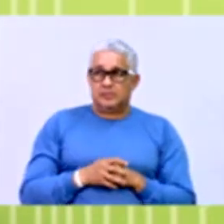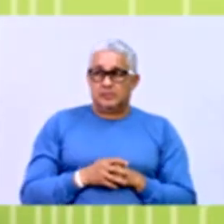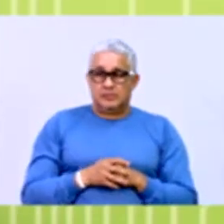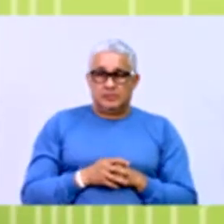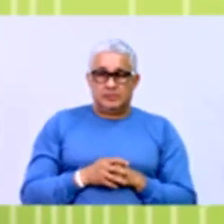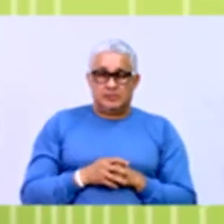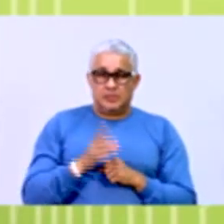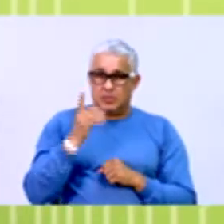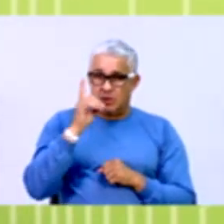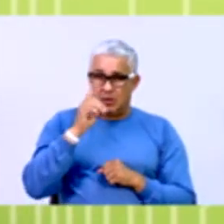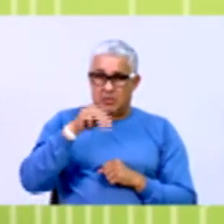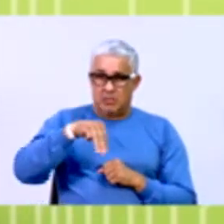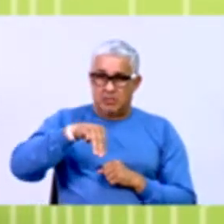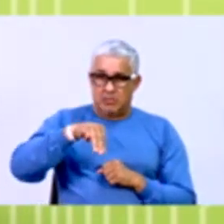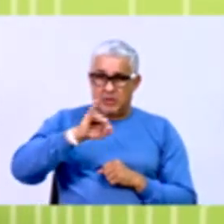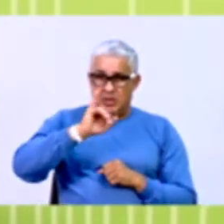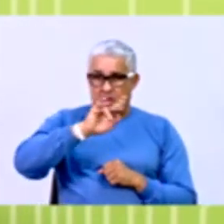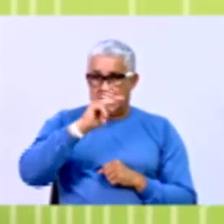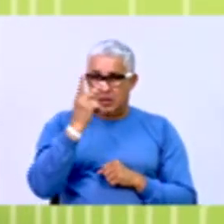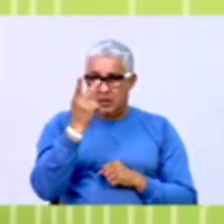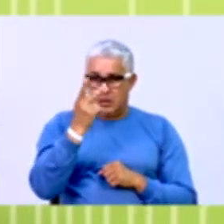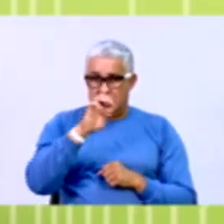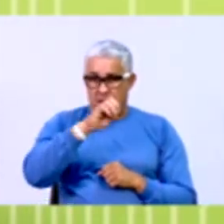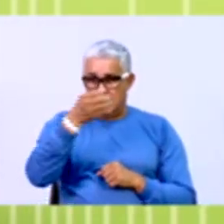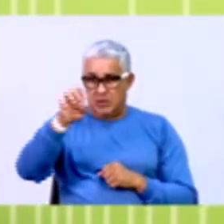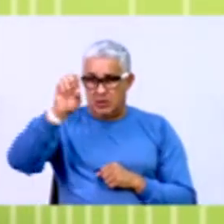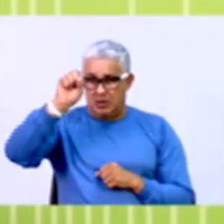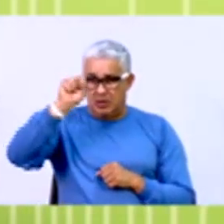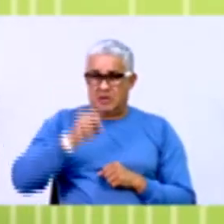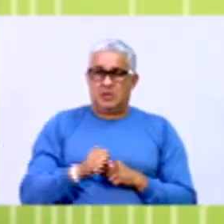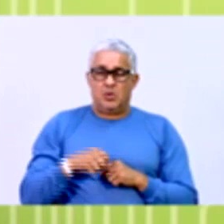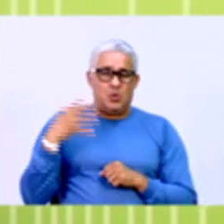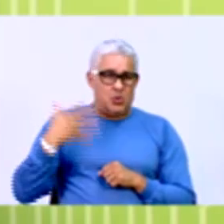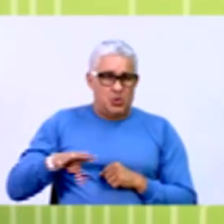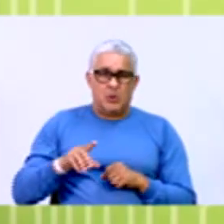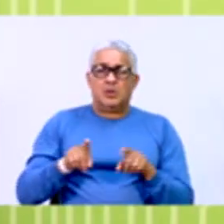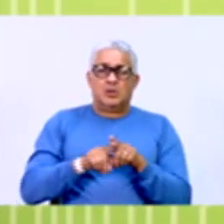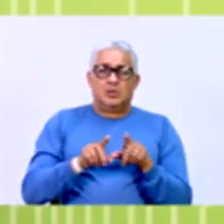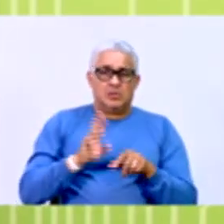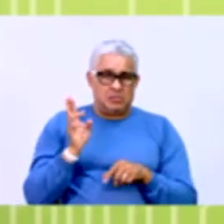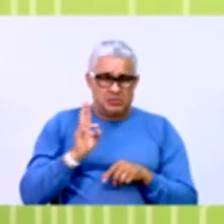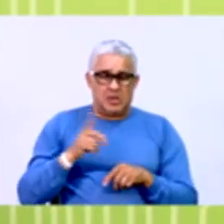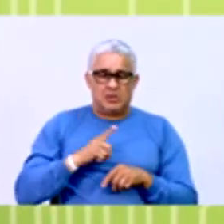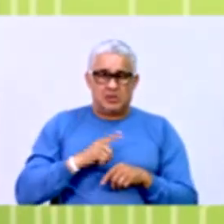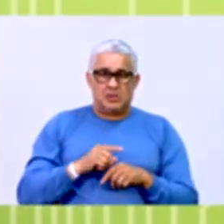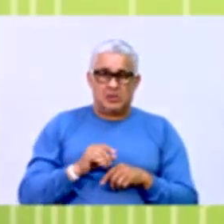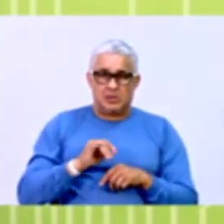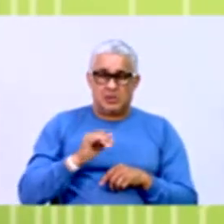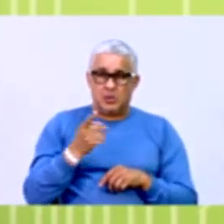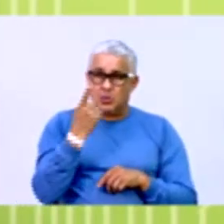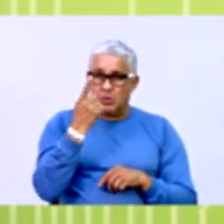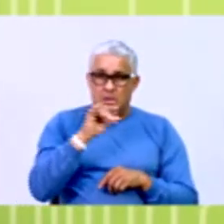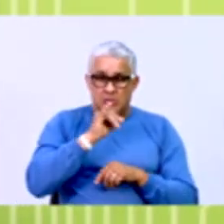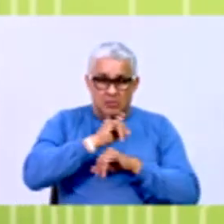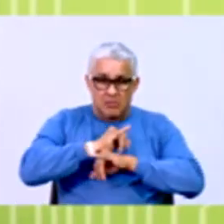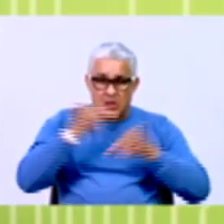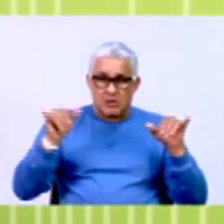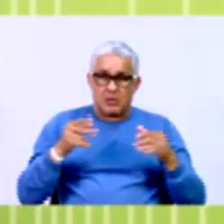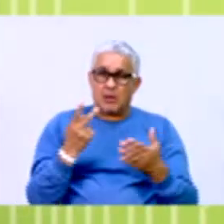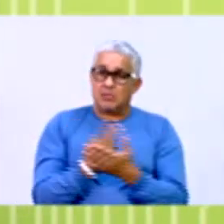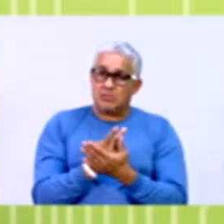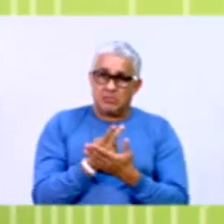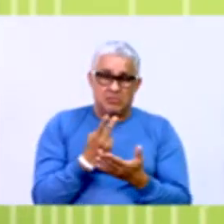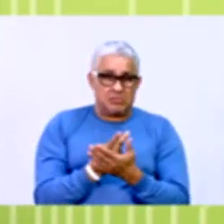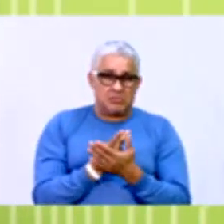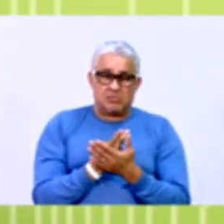de dólares, milhões de reais, milhões que você quiser, uma informação às vezes equivocada. Uma informação